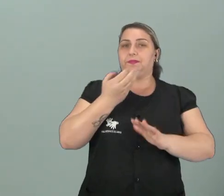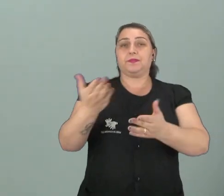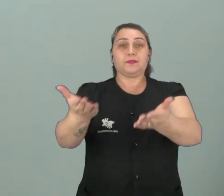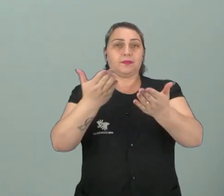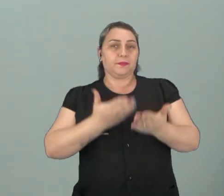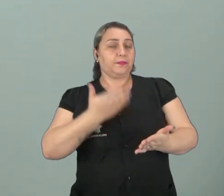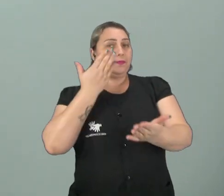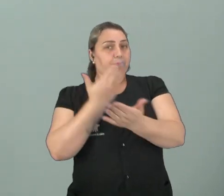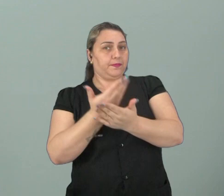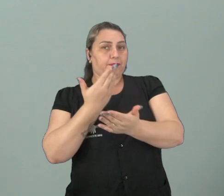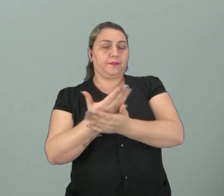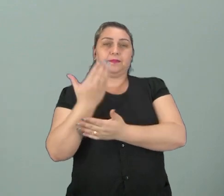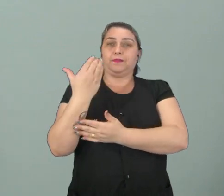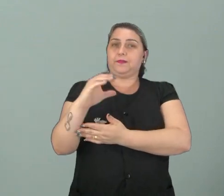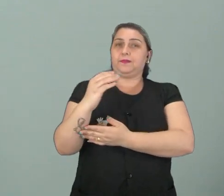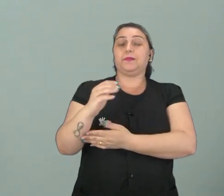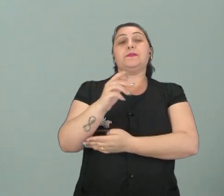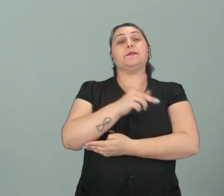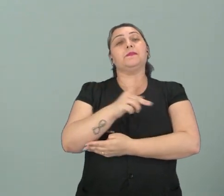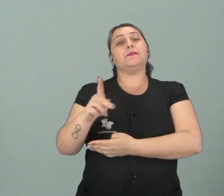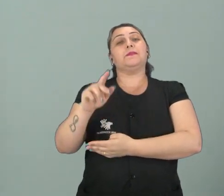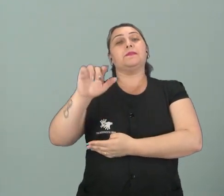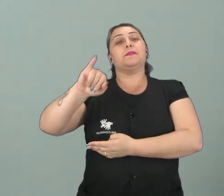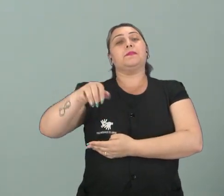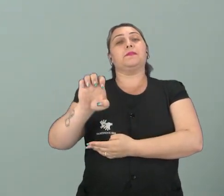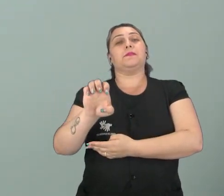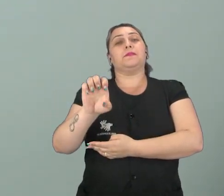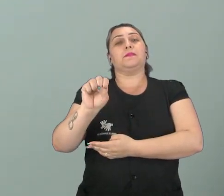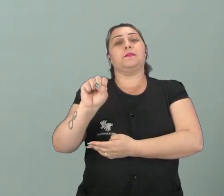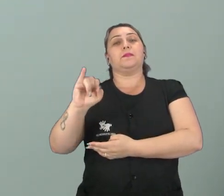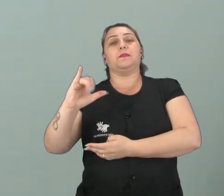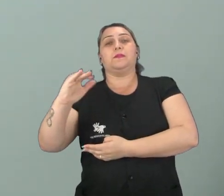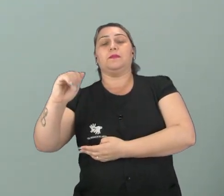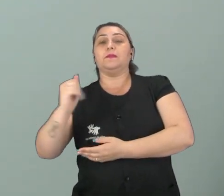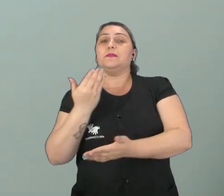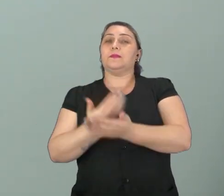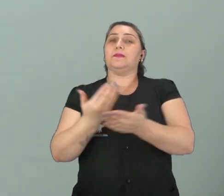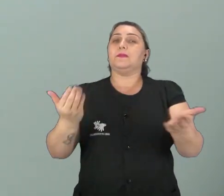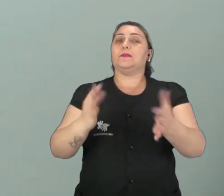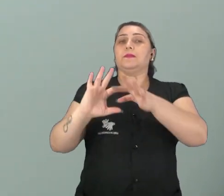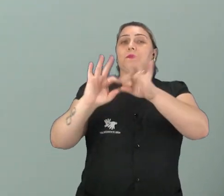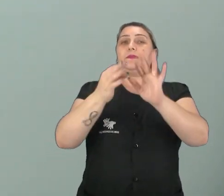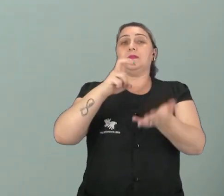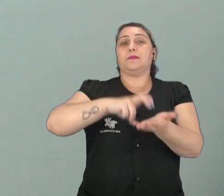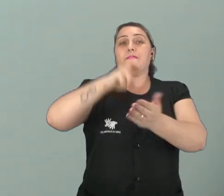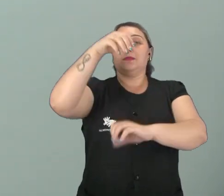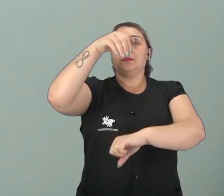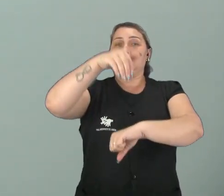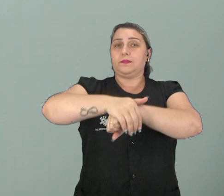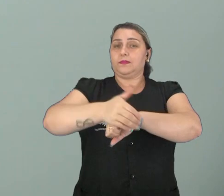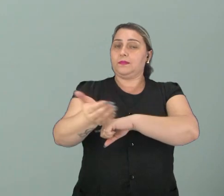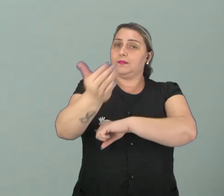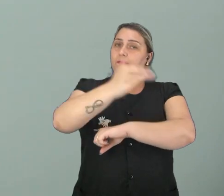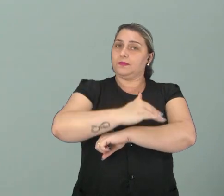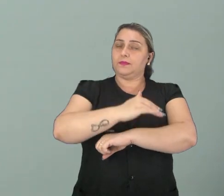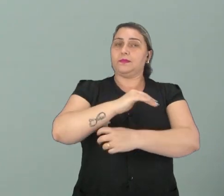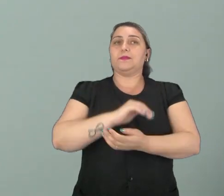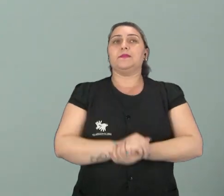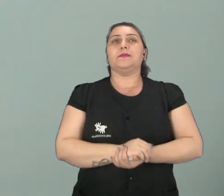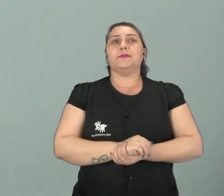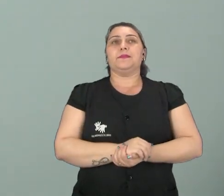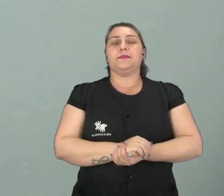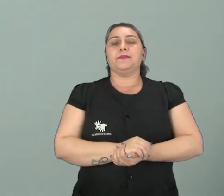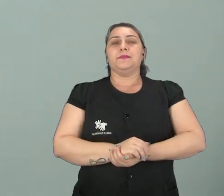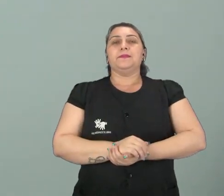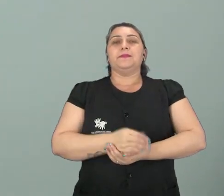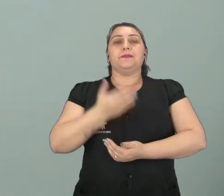Bem-vindos a mais uma aula de ciências. Eu sou a professora Jéssica e na aula de hoje nós veremos sobre o ciclo dia e noite. Vamos lá?